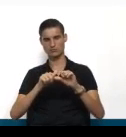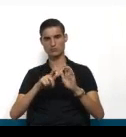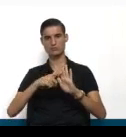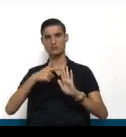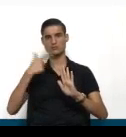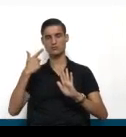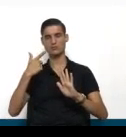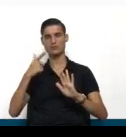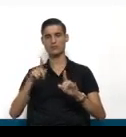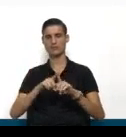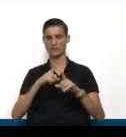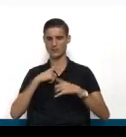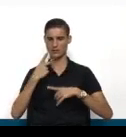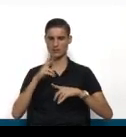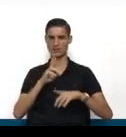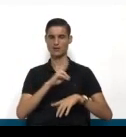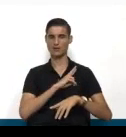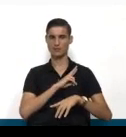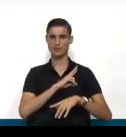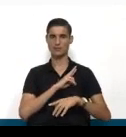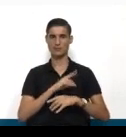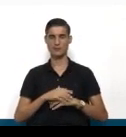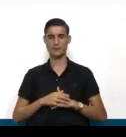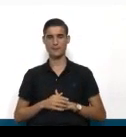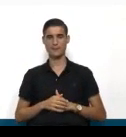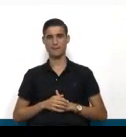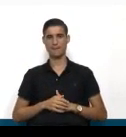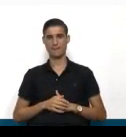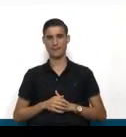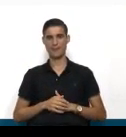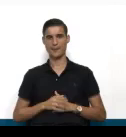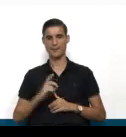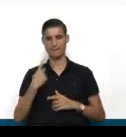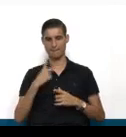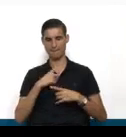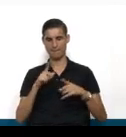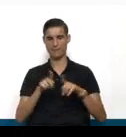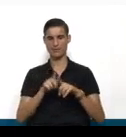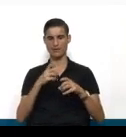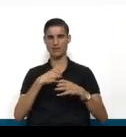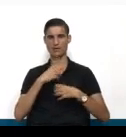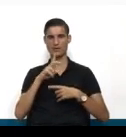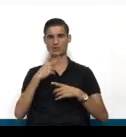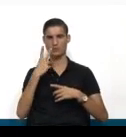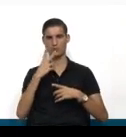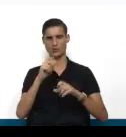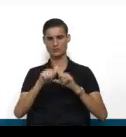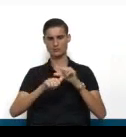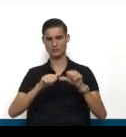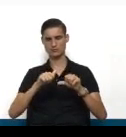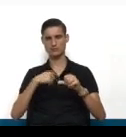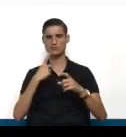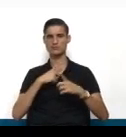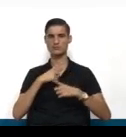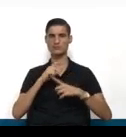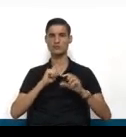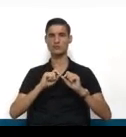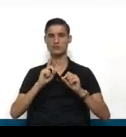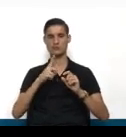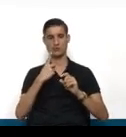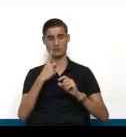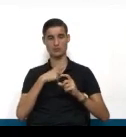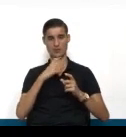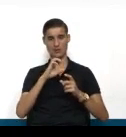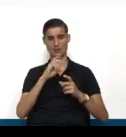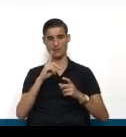ao quadrado. Os dois representam esse operador. Tá? E aqui nós temos, então, uma função de duas variáveis, ou seja, nós temos